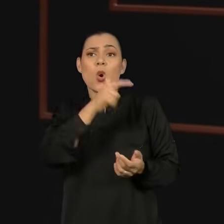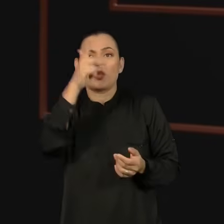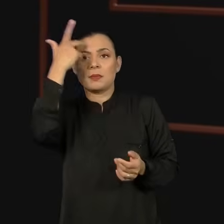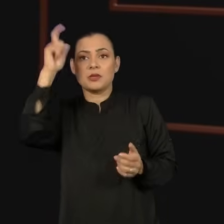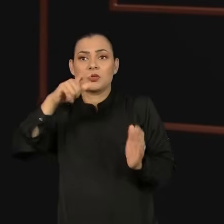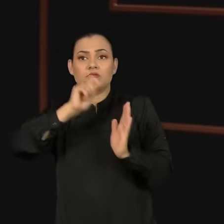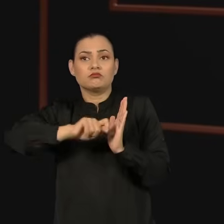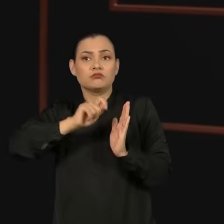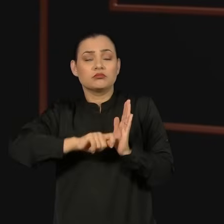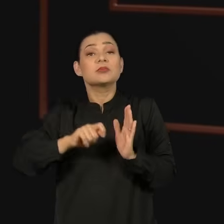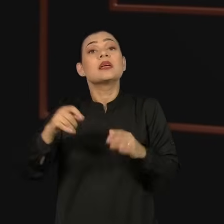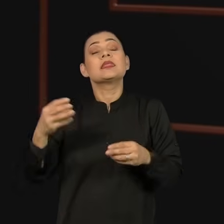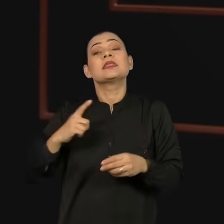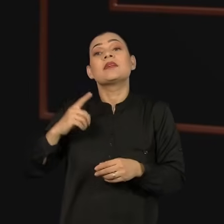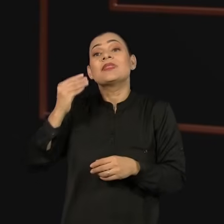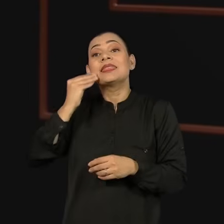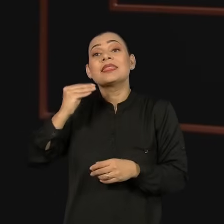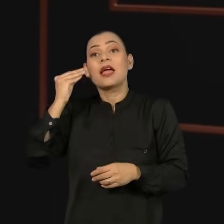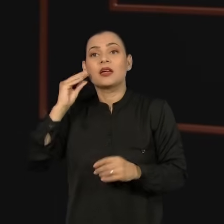aí teve um teste.